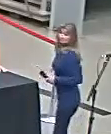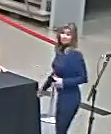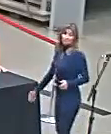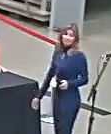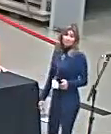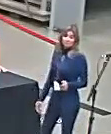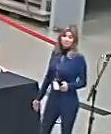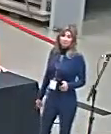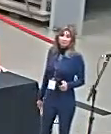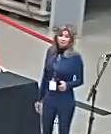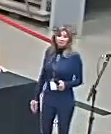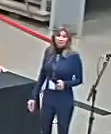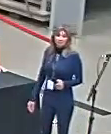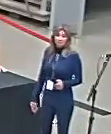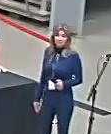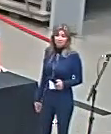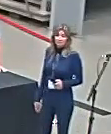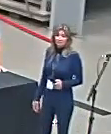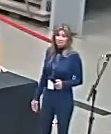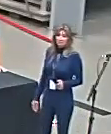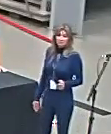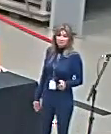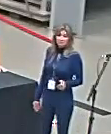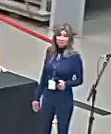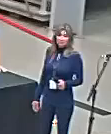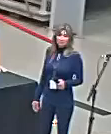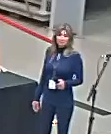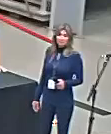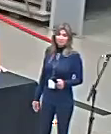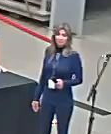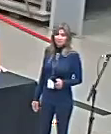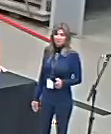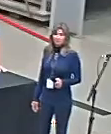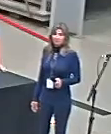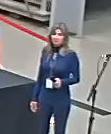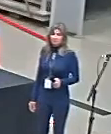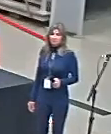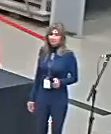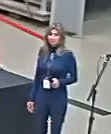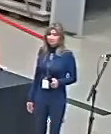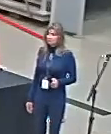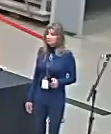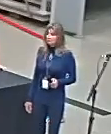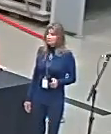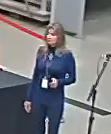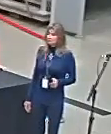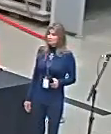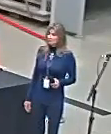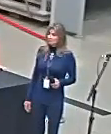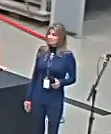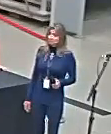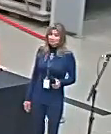Lúcia Ribeiro aposentada e que pertence à associação dos portadores de